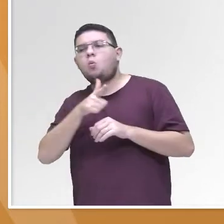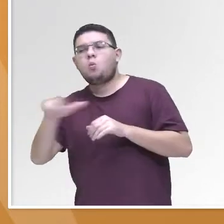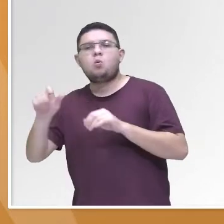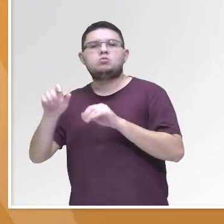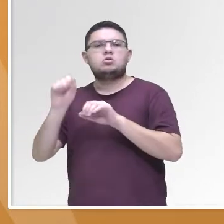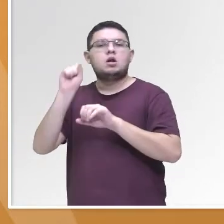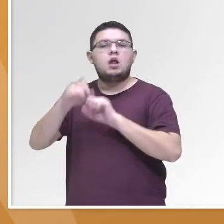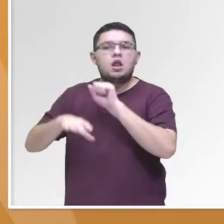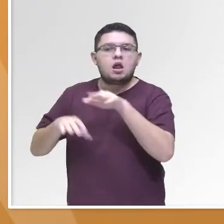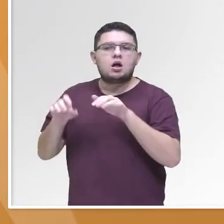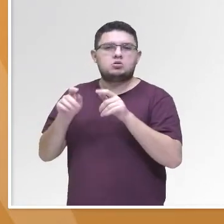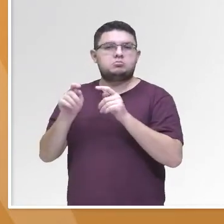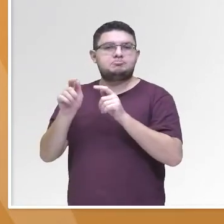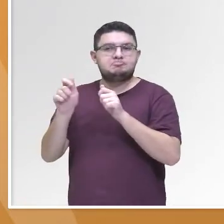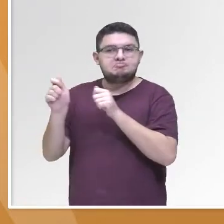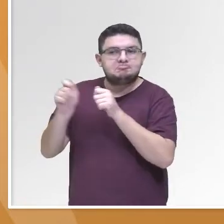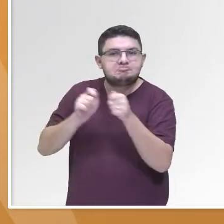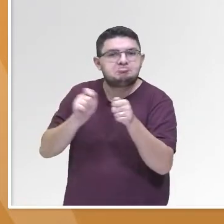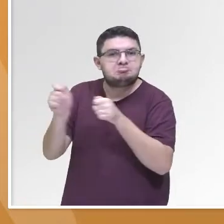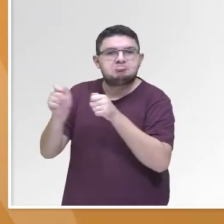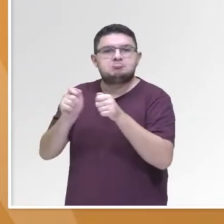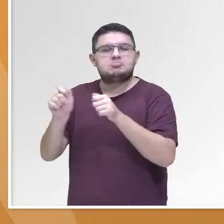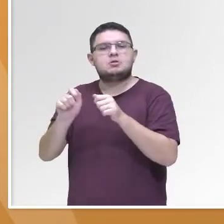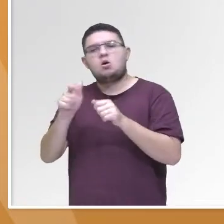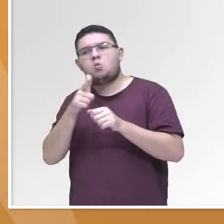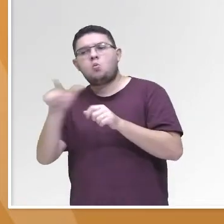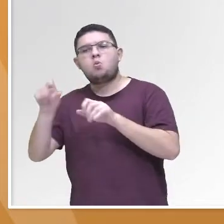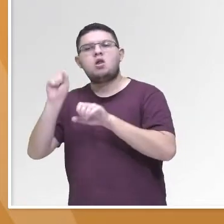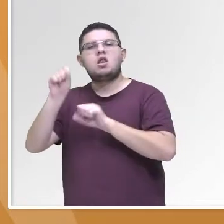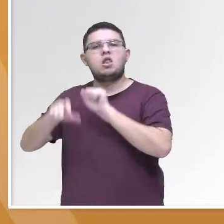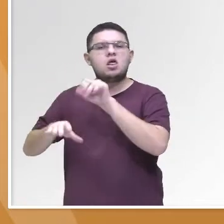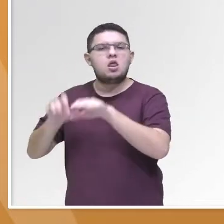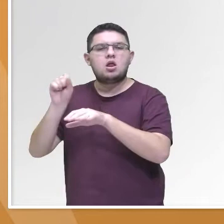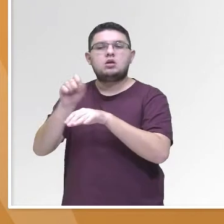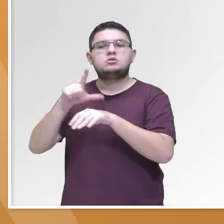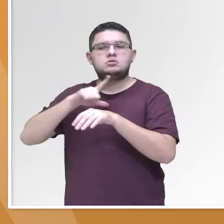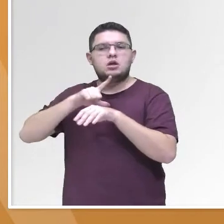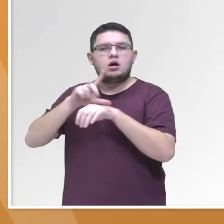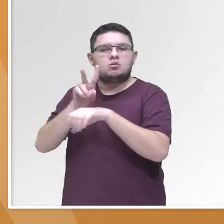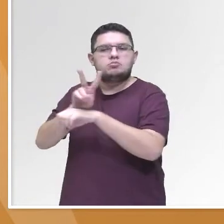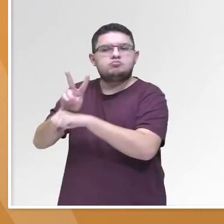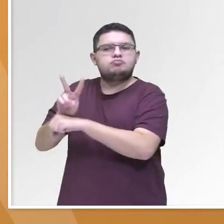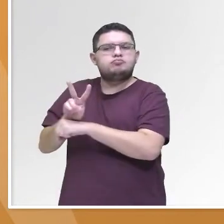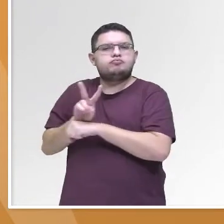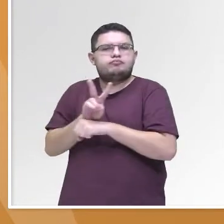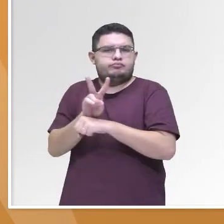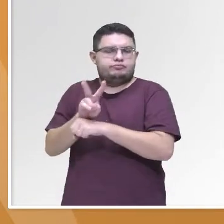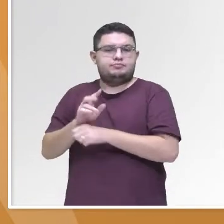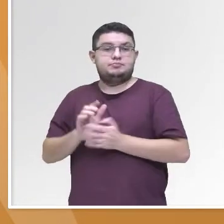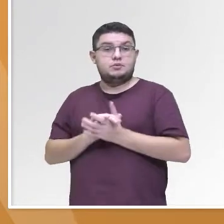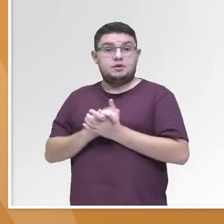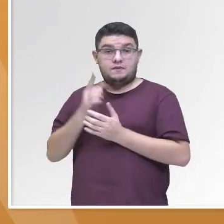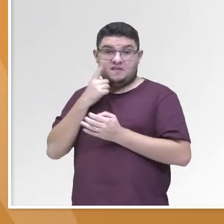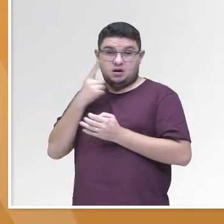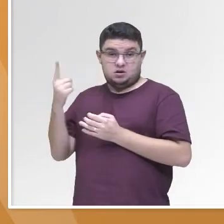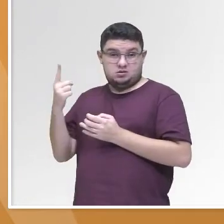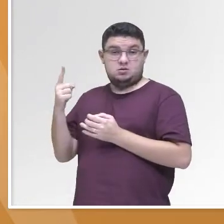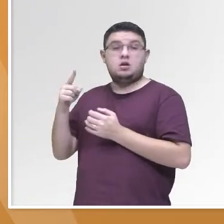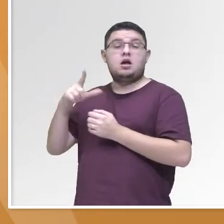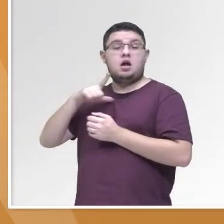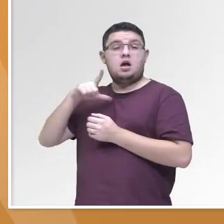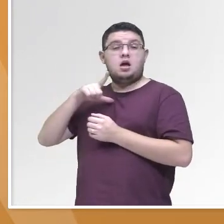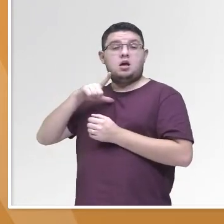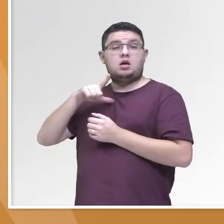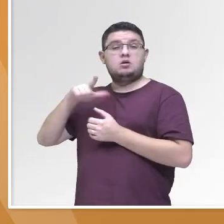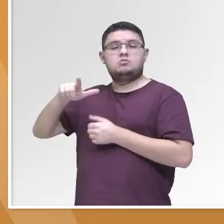que esse é um lixão que não tem tratamento nenhum, né? Se a gente for observar, o lixo ali ele está todo misturado, não houve